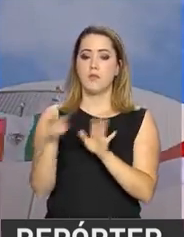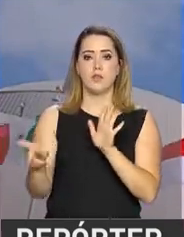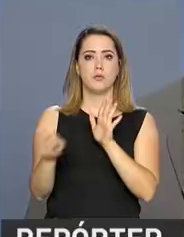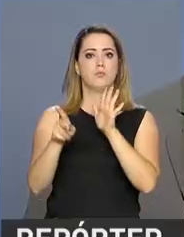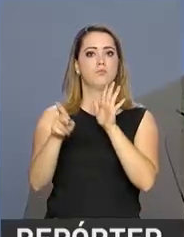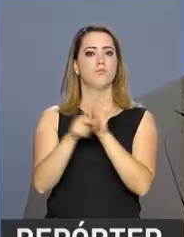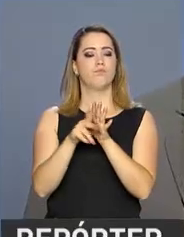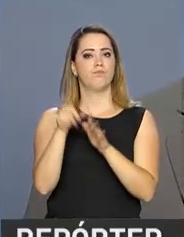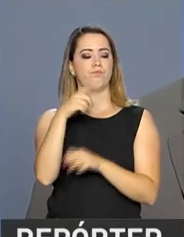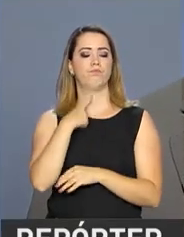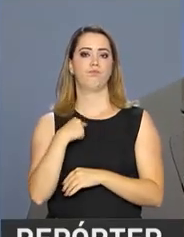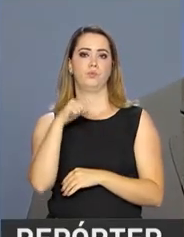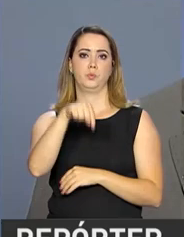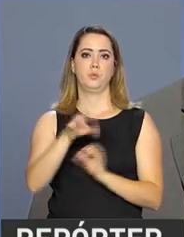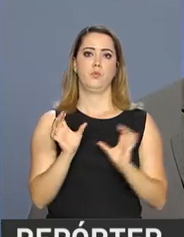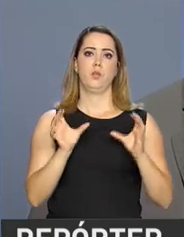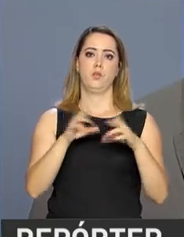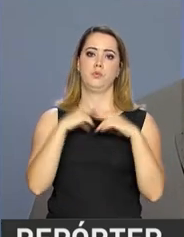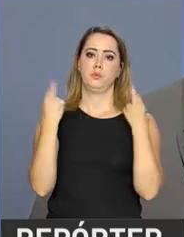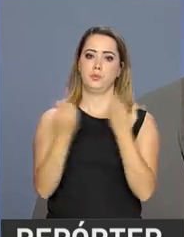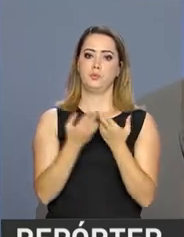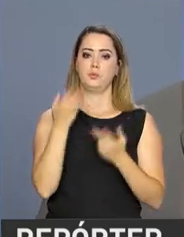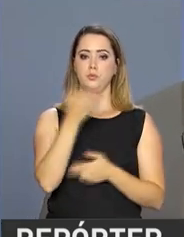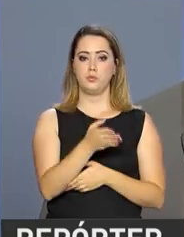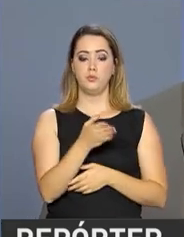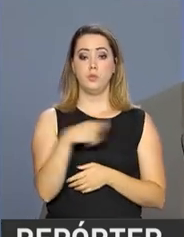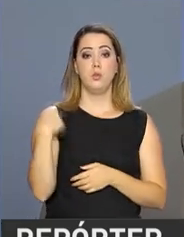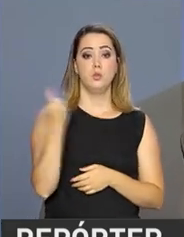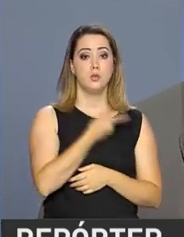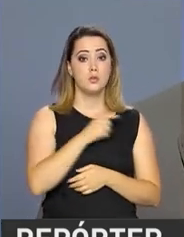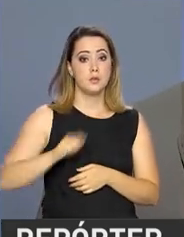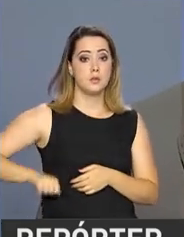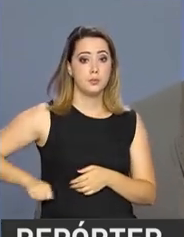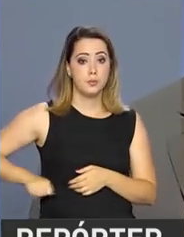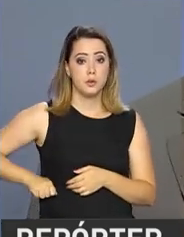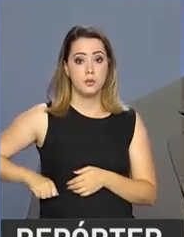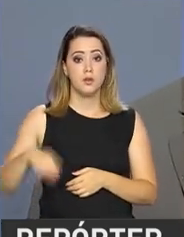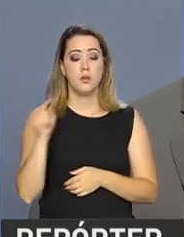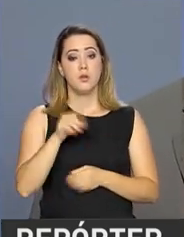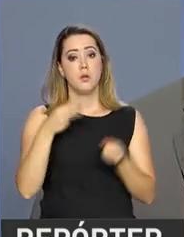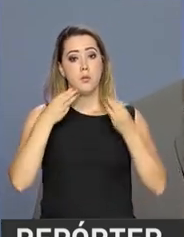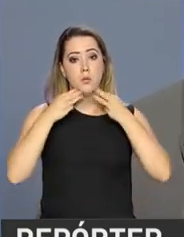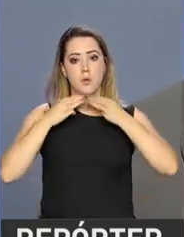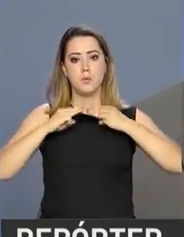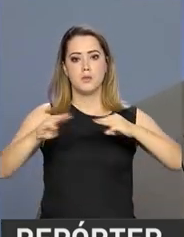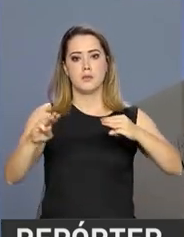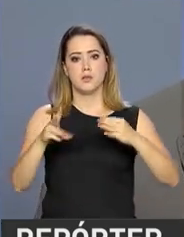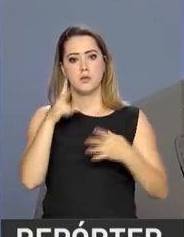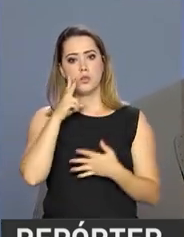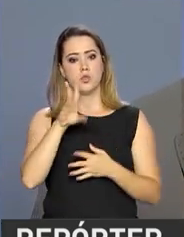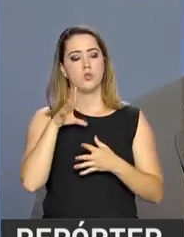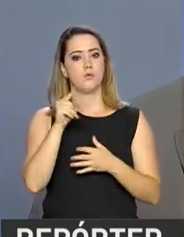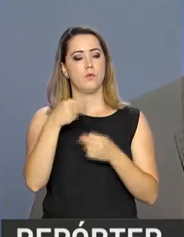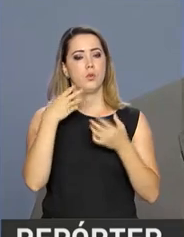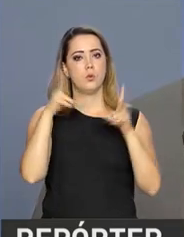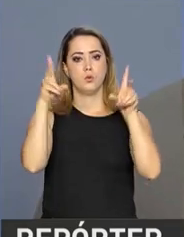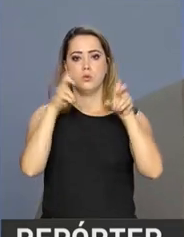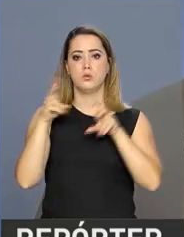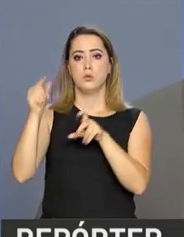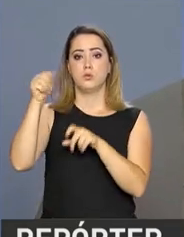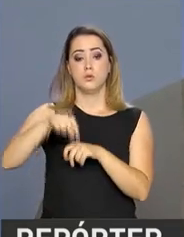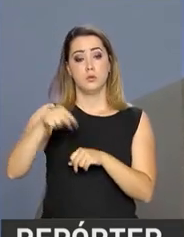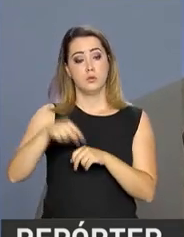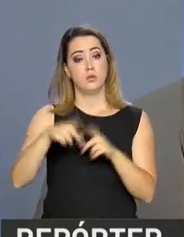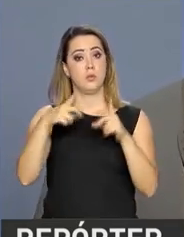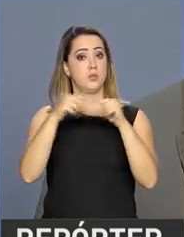assembléia tomate tem feito um trabalho intenso nós temos uma missão permanente em nova york que acompanha todos os assuntos e aqui em